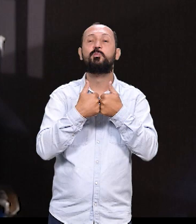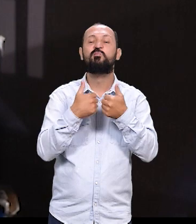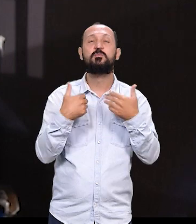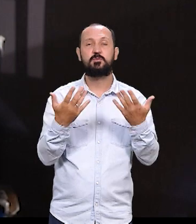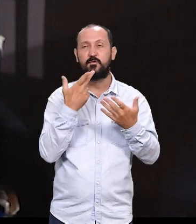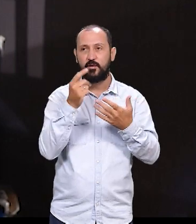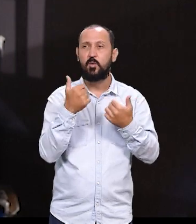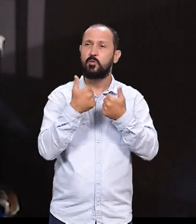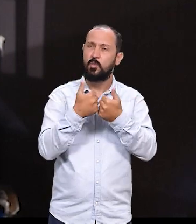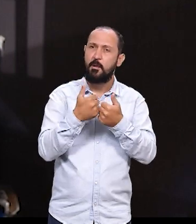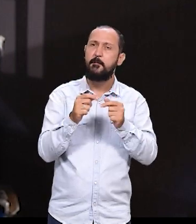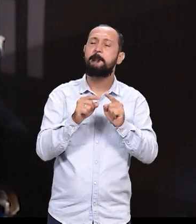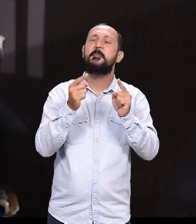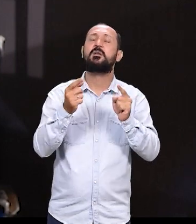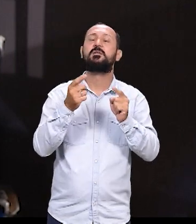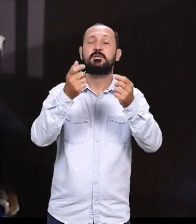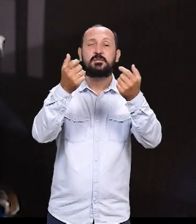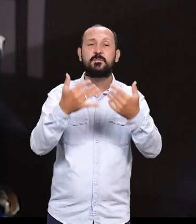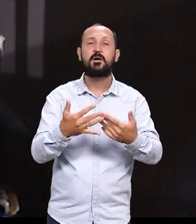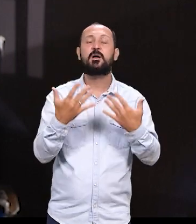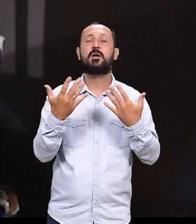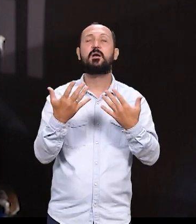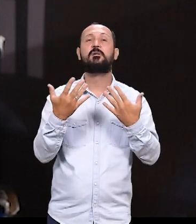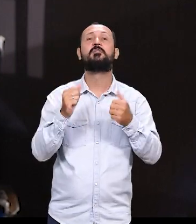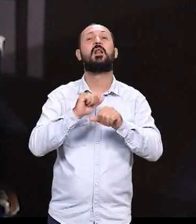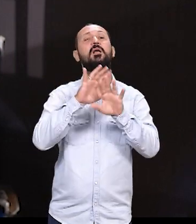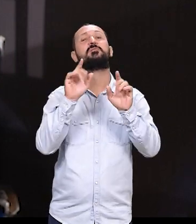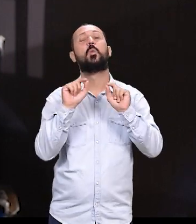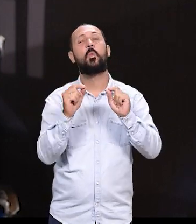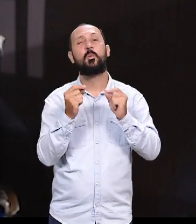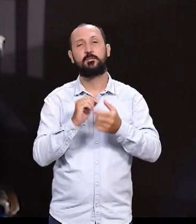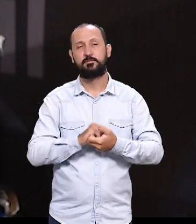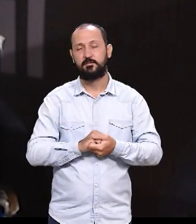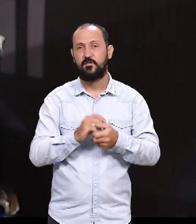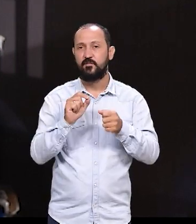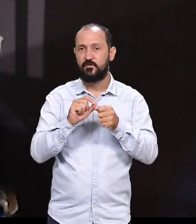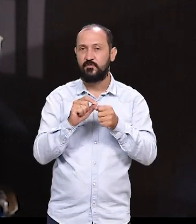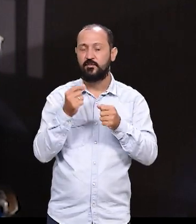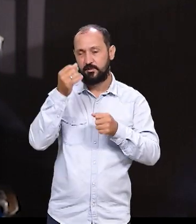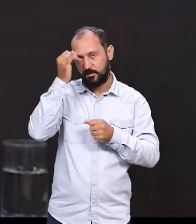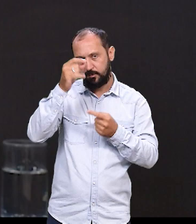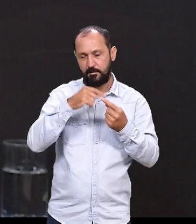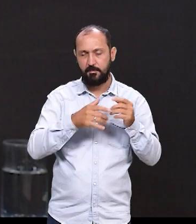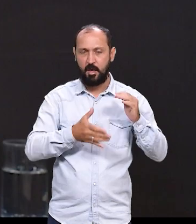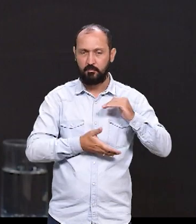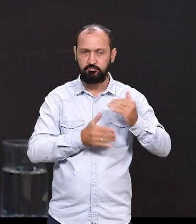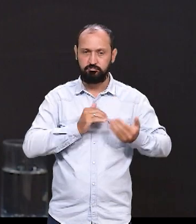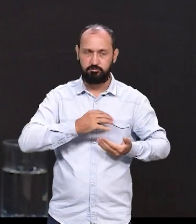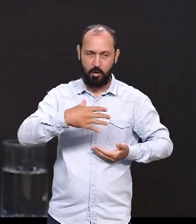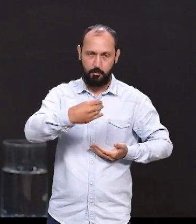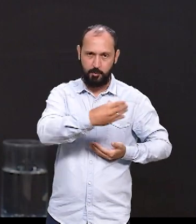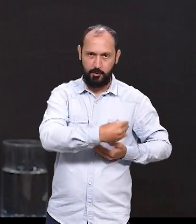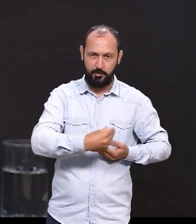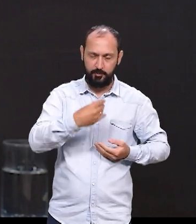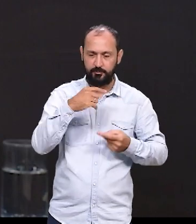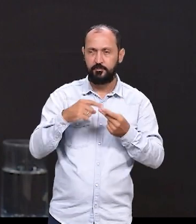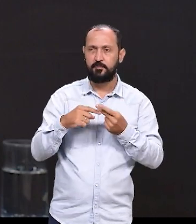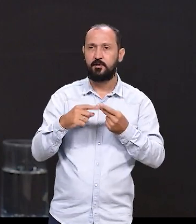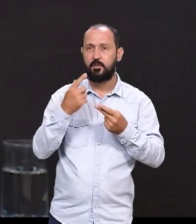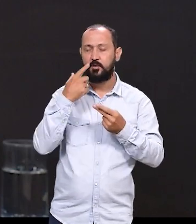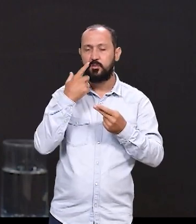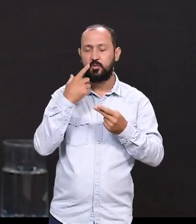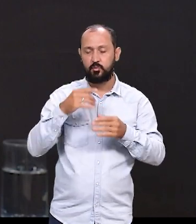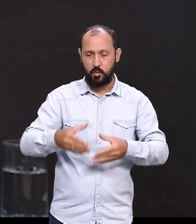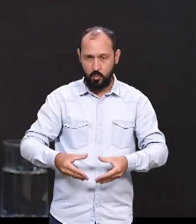diagnosticado no ônibus da Saúde O senhor falou do ônibus mas a gente eu queria que o senhor deixasse bem claro isso sim a gente faz prevenção para câncer de mama